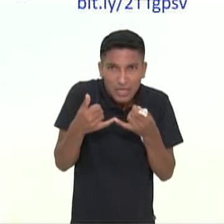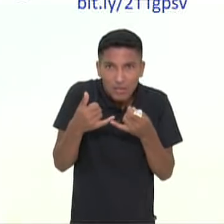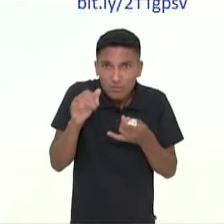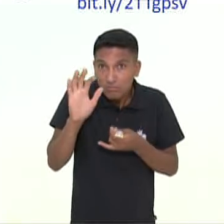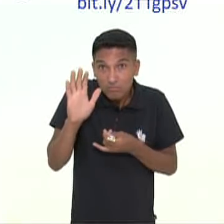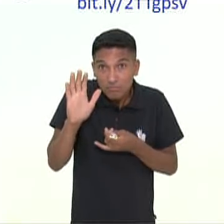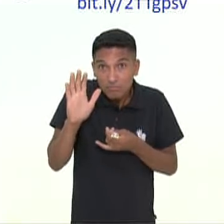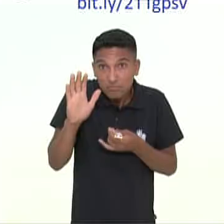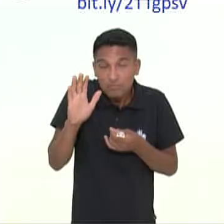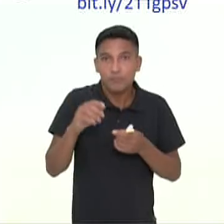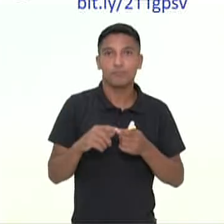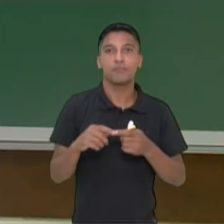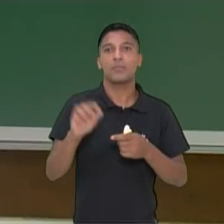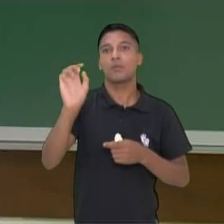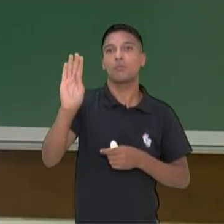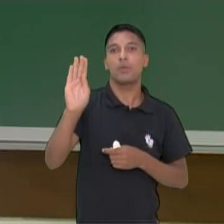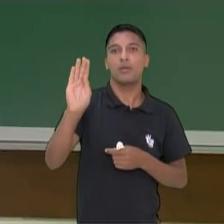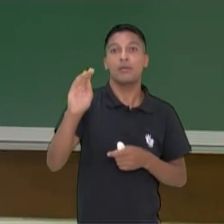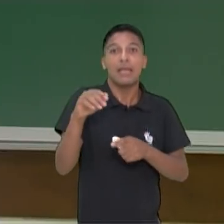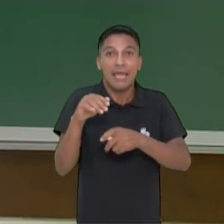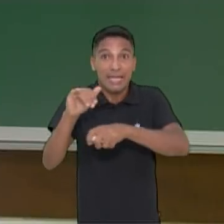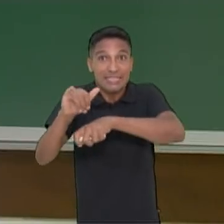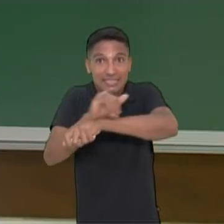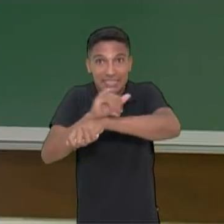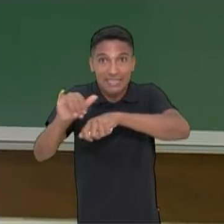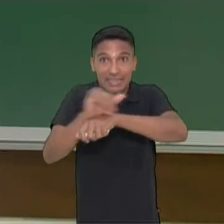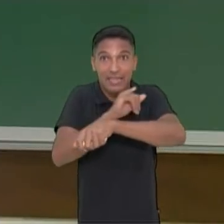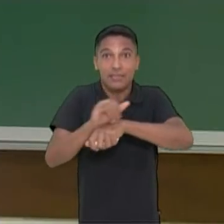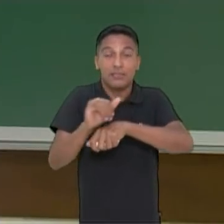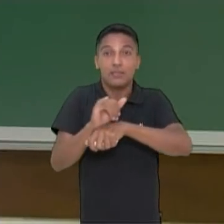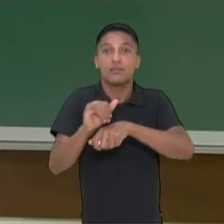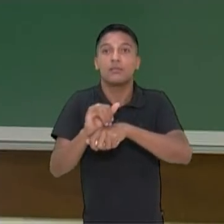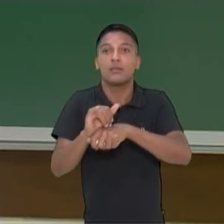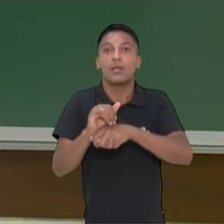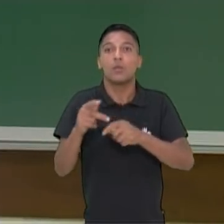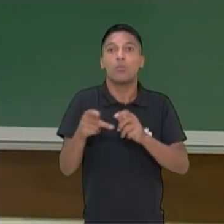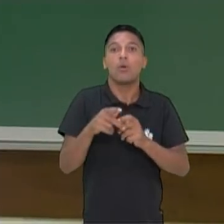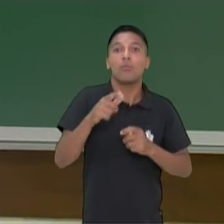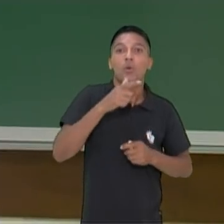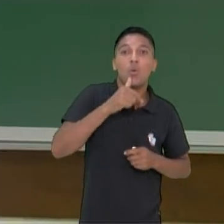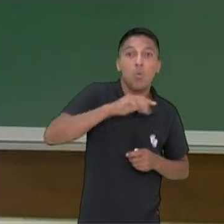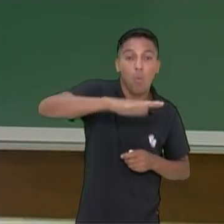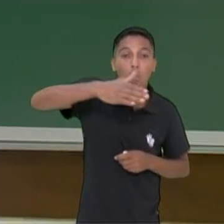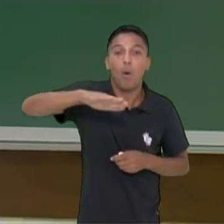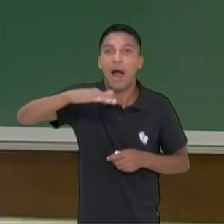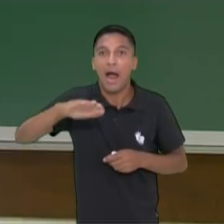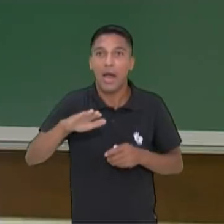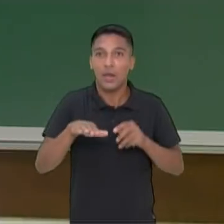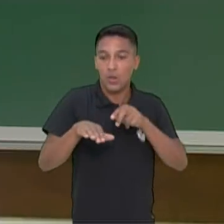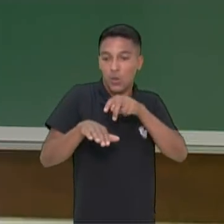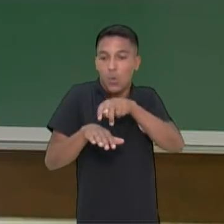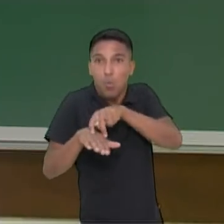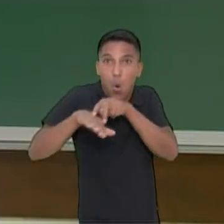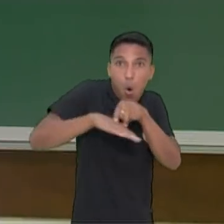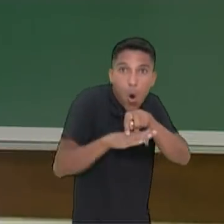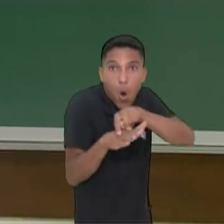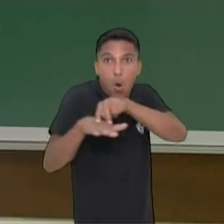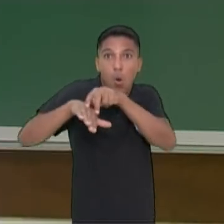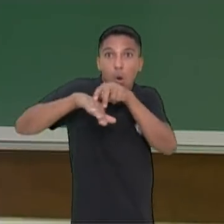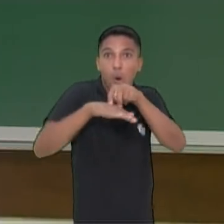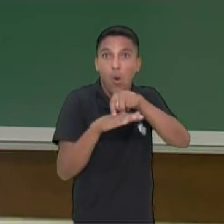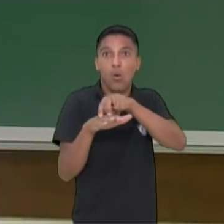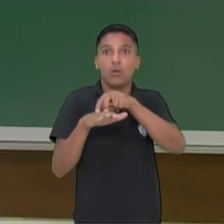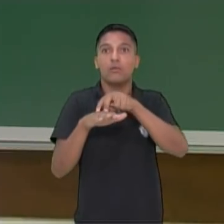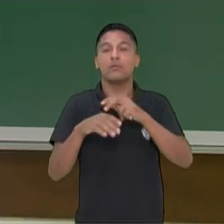como estratégia de treinamentos entre surfistas. C, surgiram para o transporte de cargas.